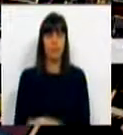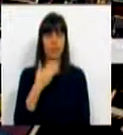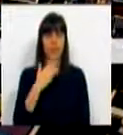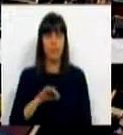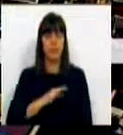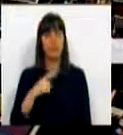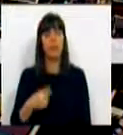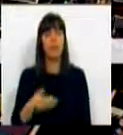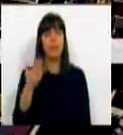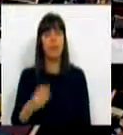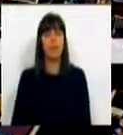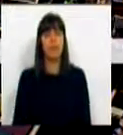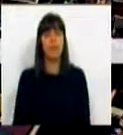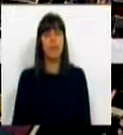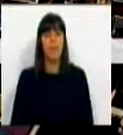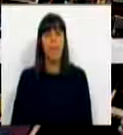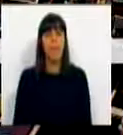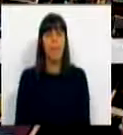Obrigado, Sr. Presidente.